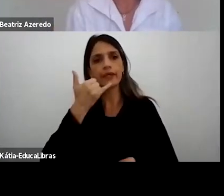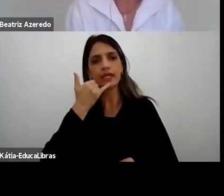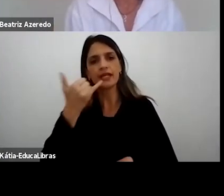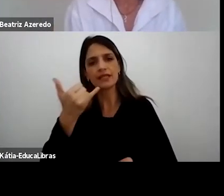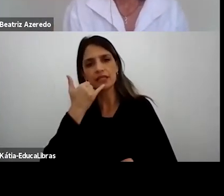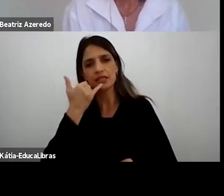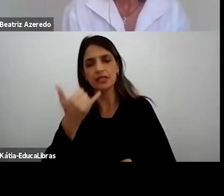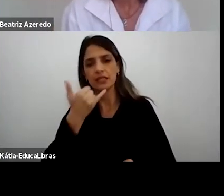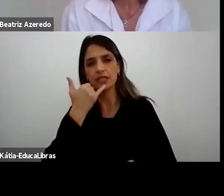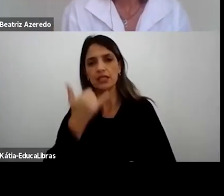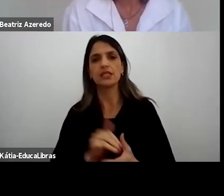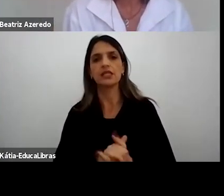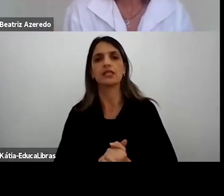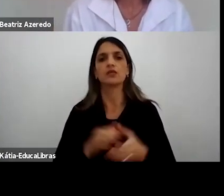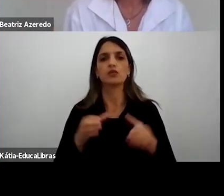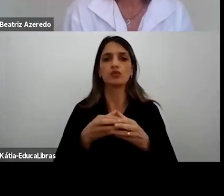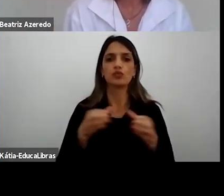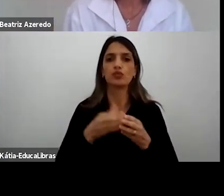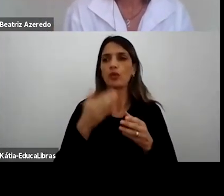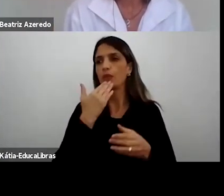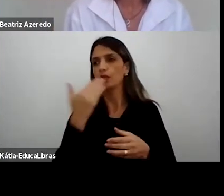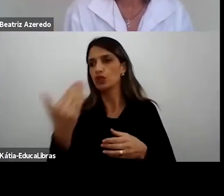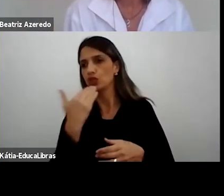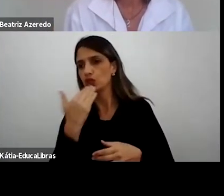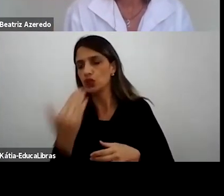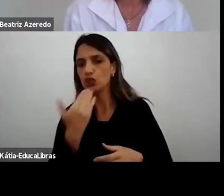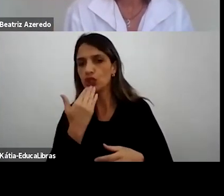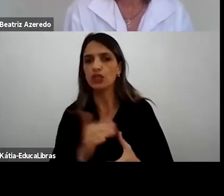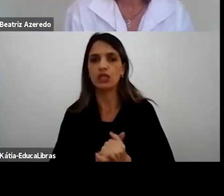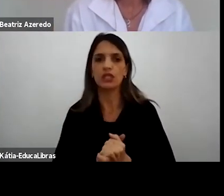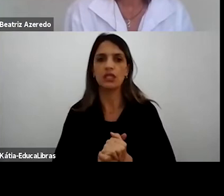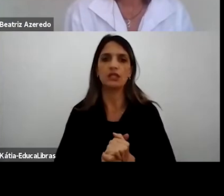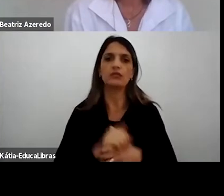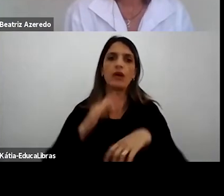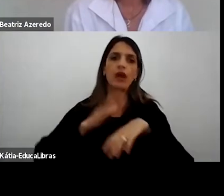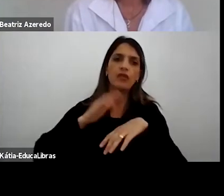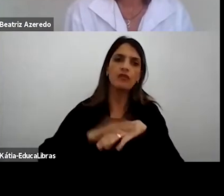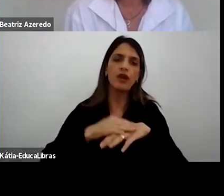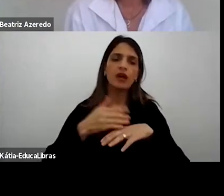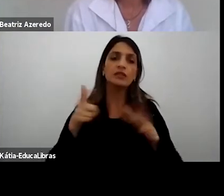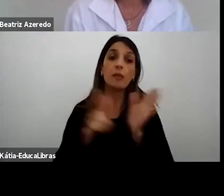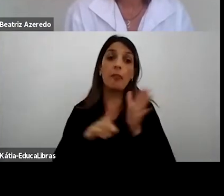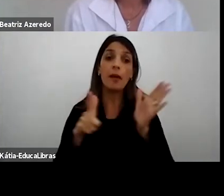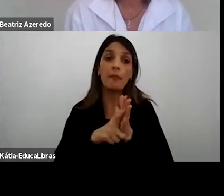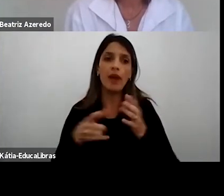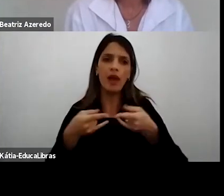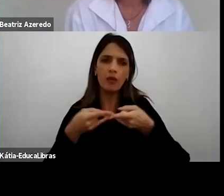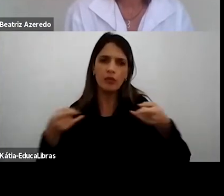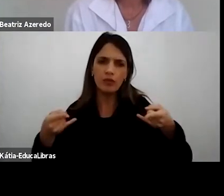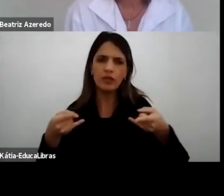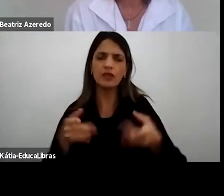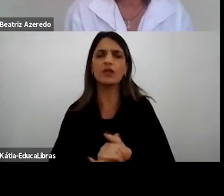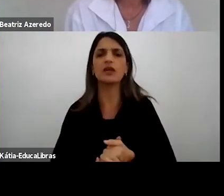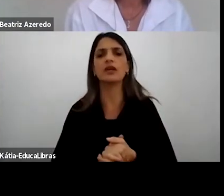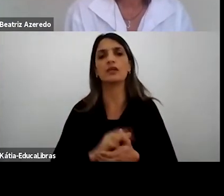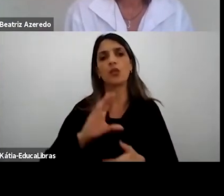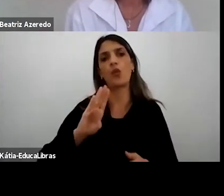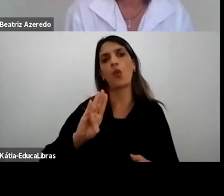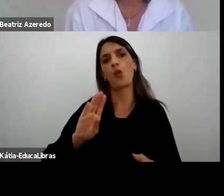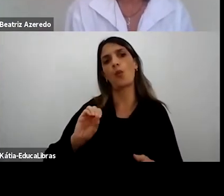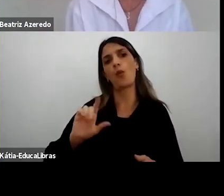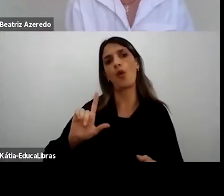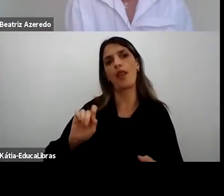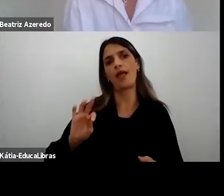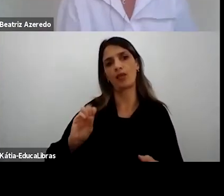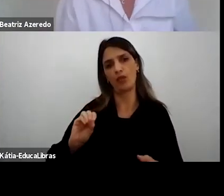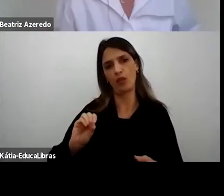né? O pessoal, né, gerando, daí gera boleto, porque também é mais fácil. Então, ainda existe essa dificuldade,